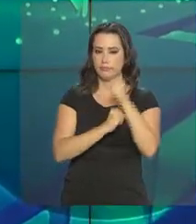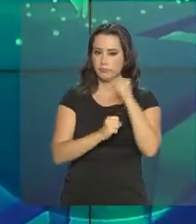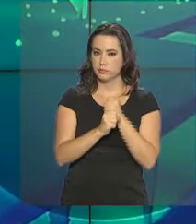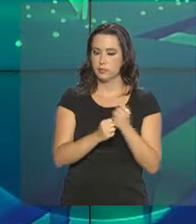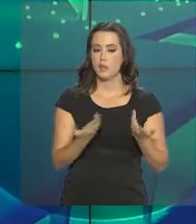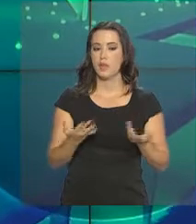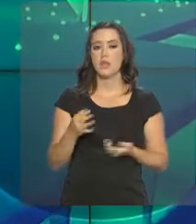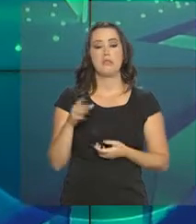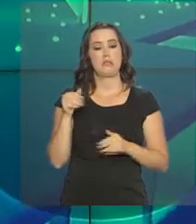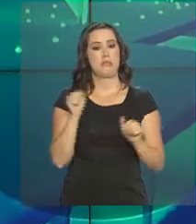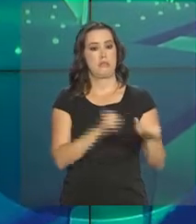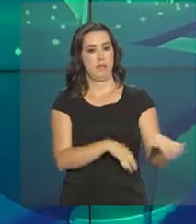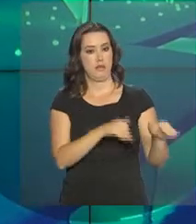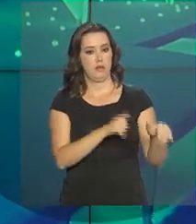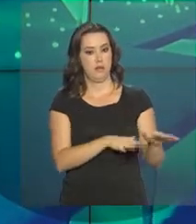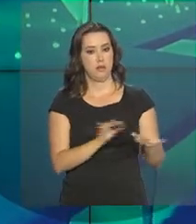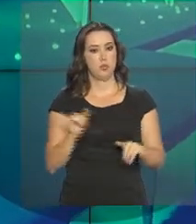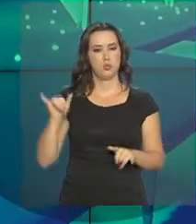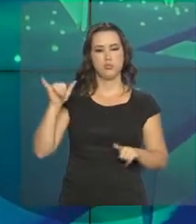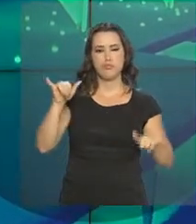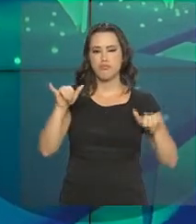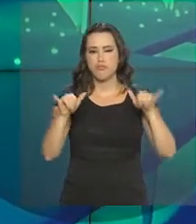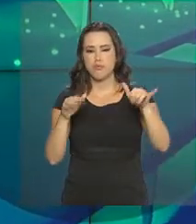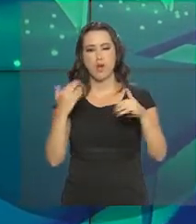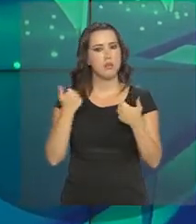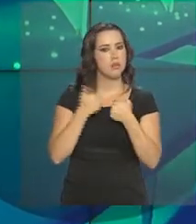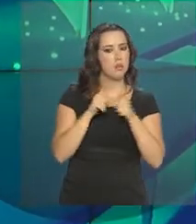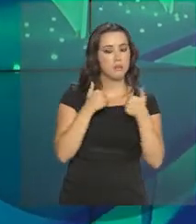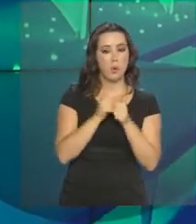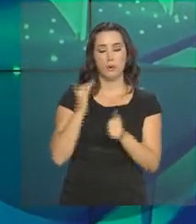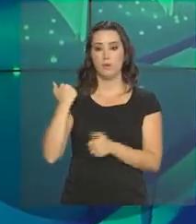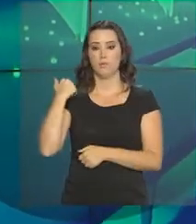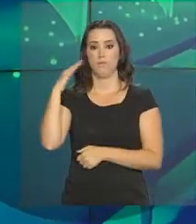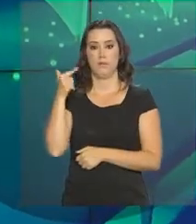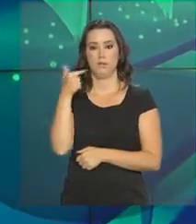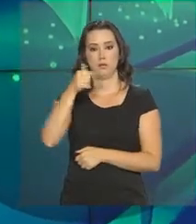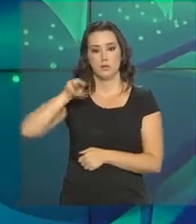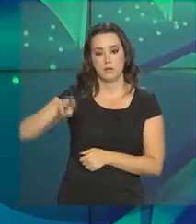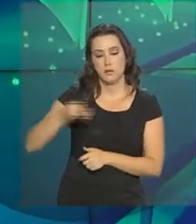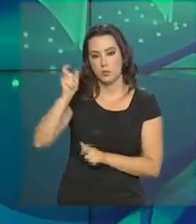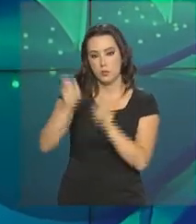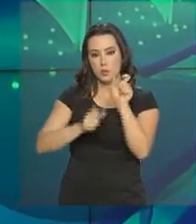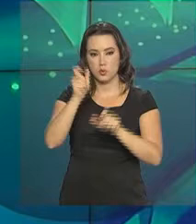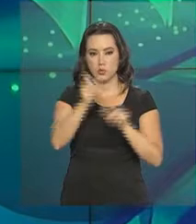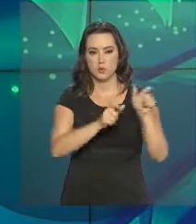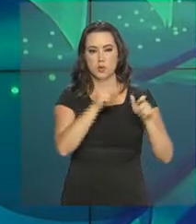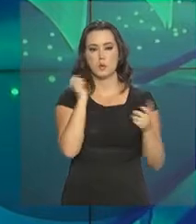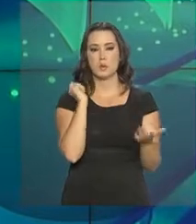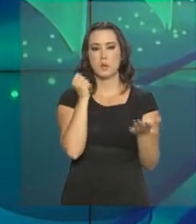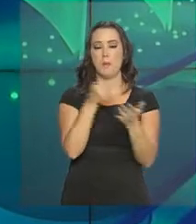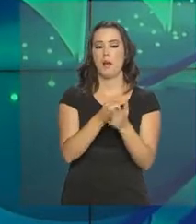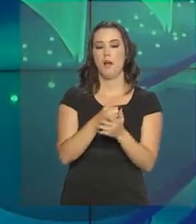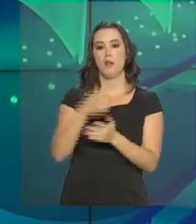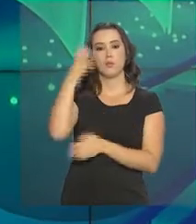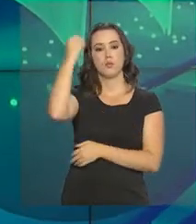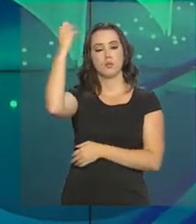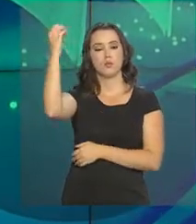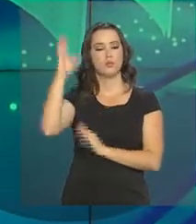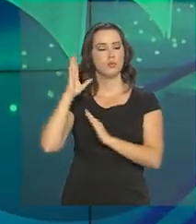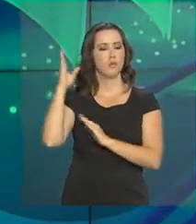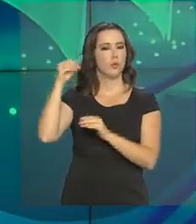setembro às companhias aéreas brasileiras transportaram 7 milhões e 600 mil passageiros pagos em vôos domésticos